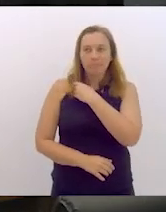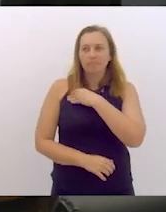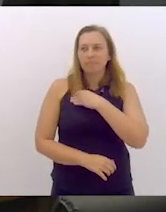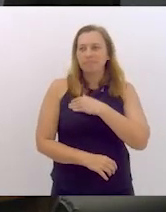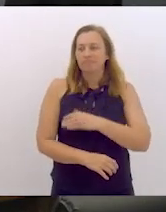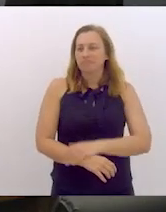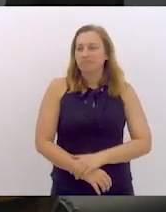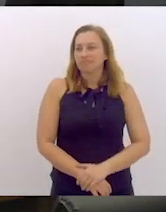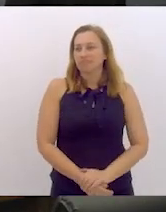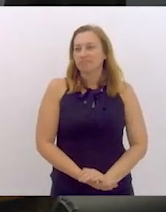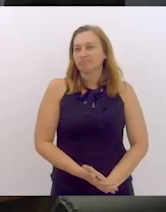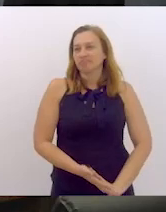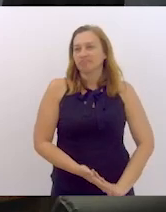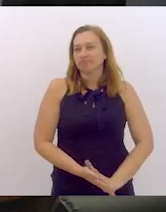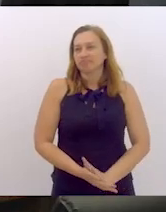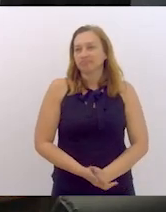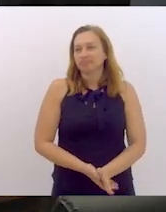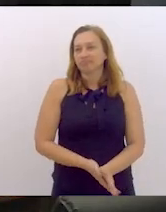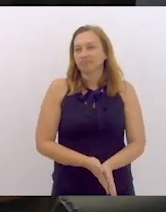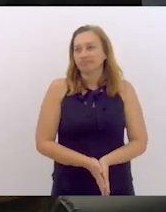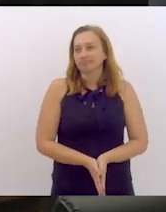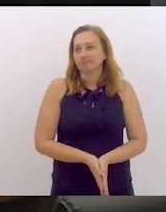E aí